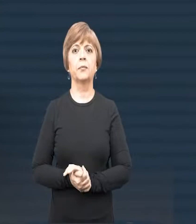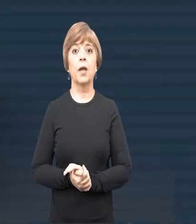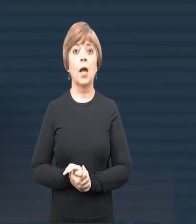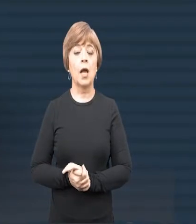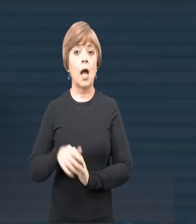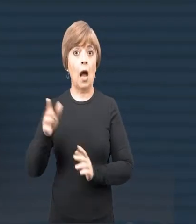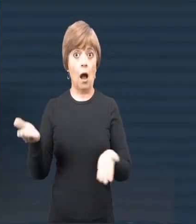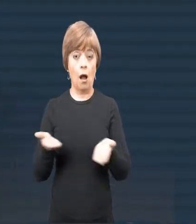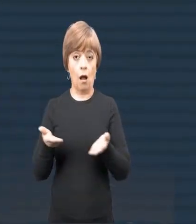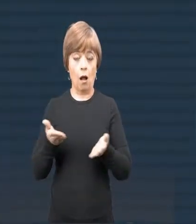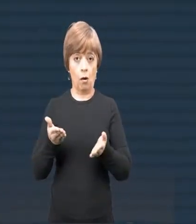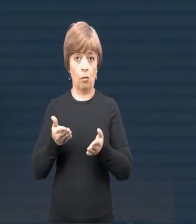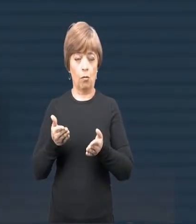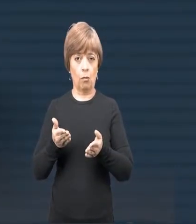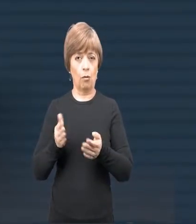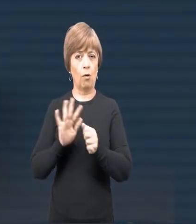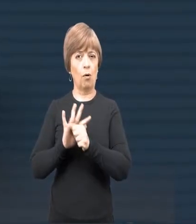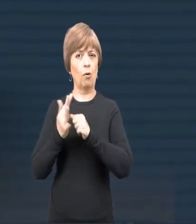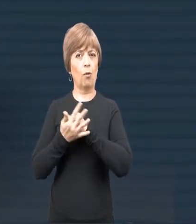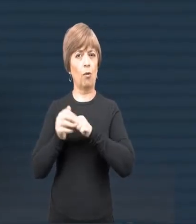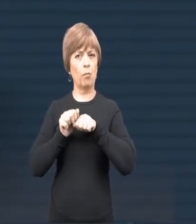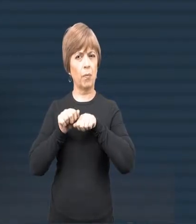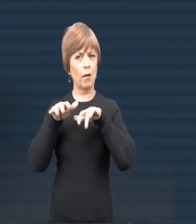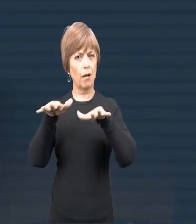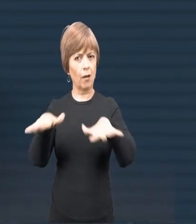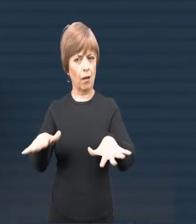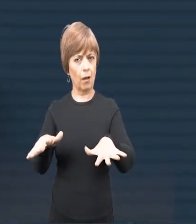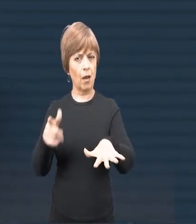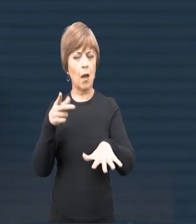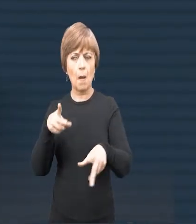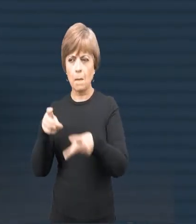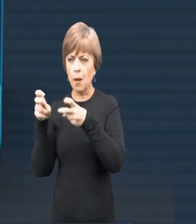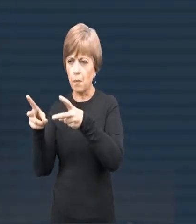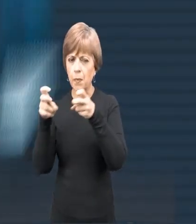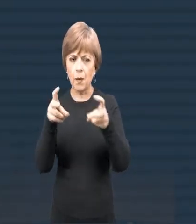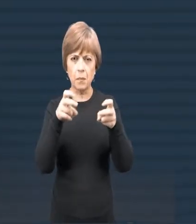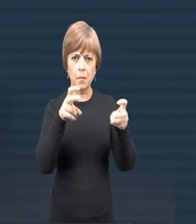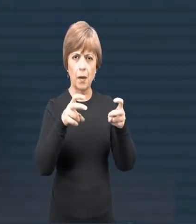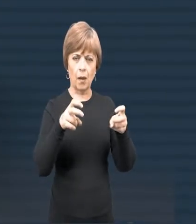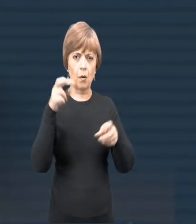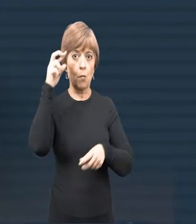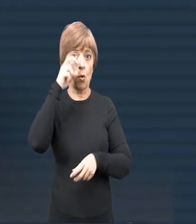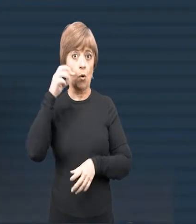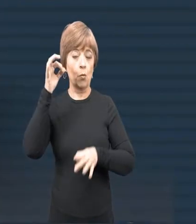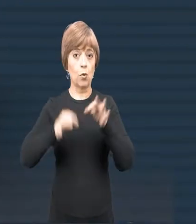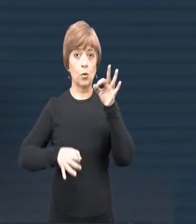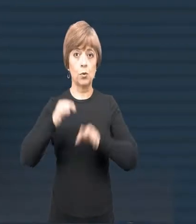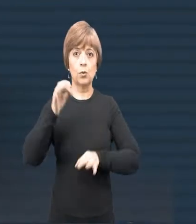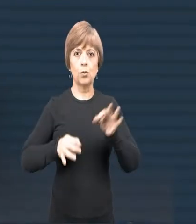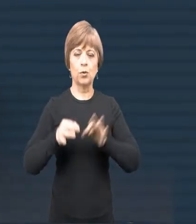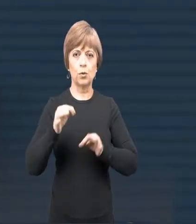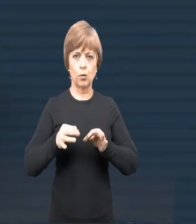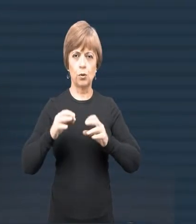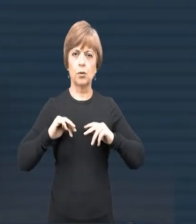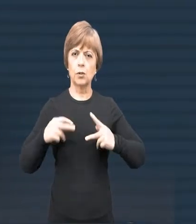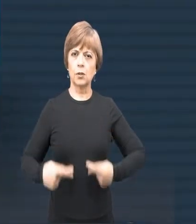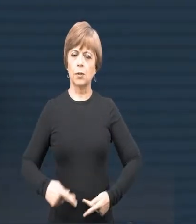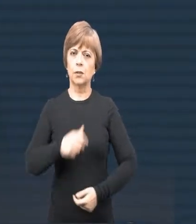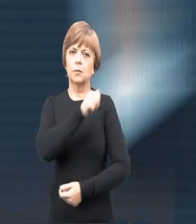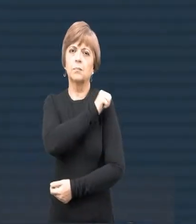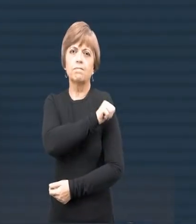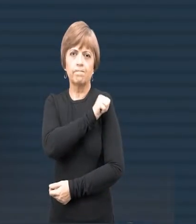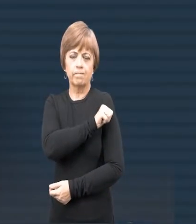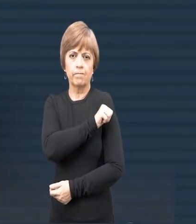de pandemia do coronavírus, é fácil perceber que o trabalho dos promotores de justiça do MPRJ